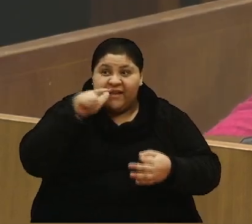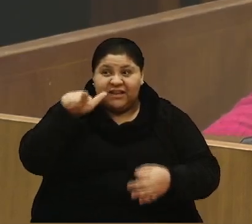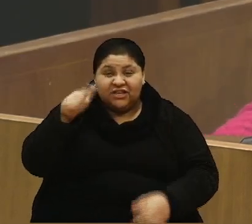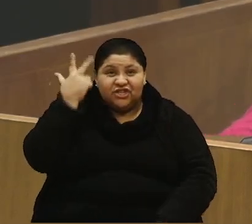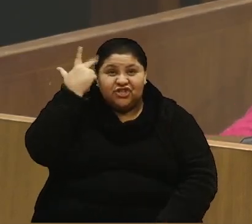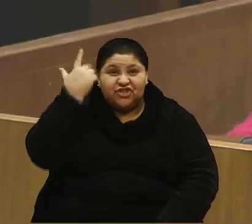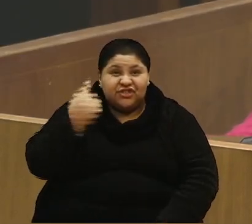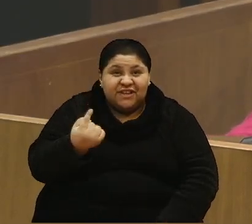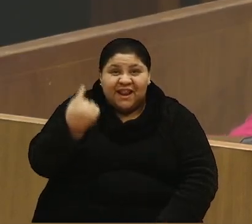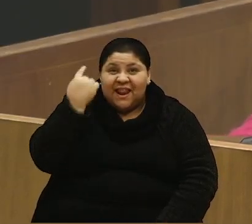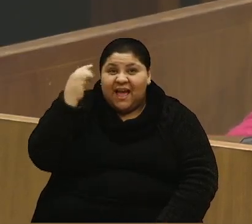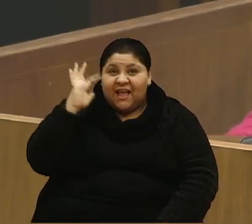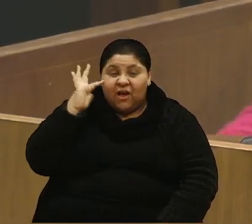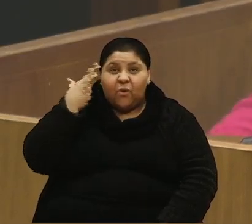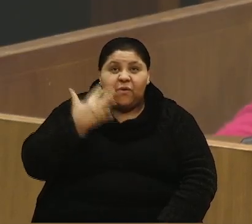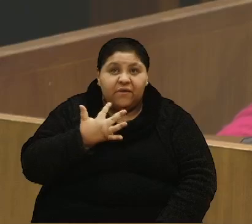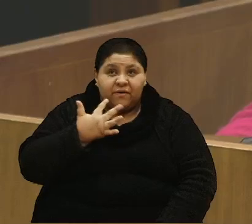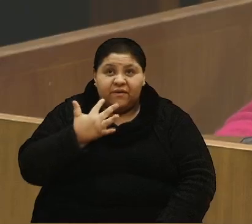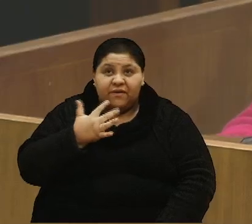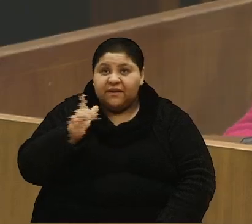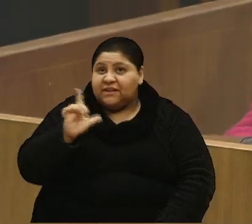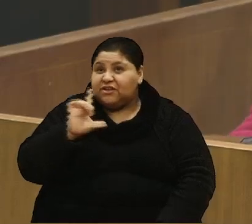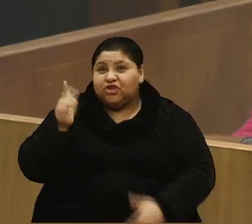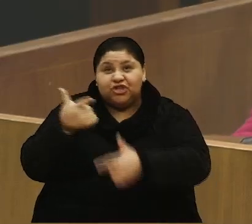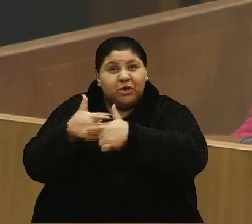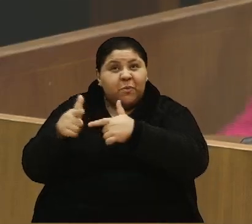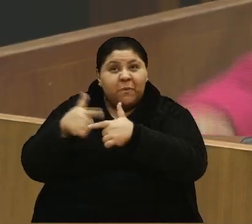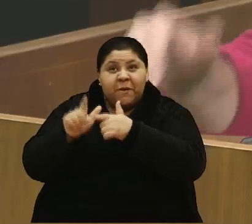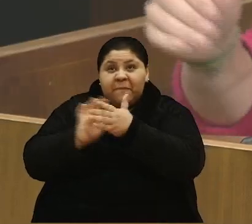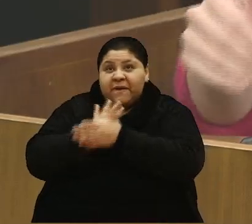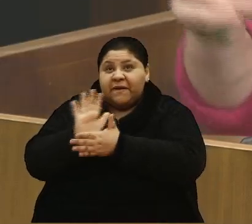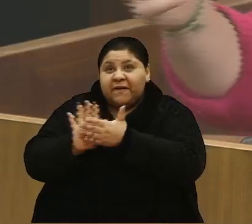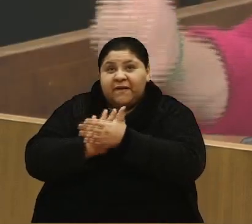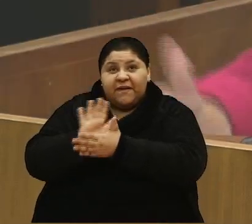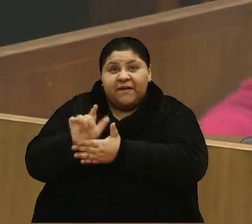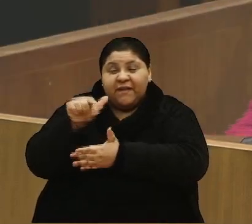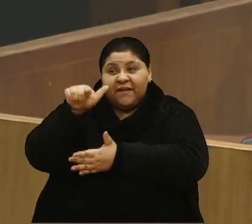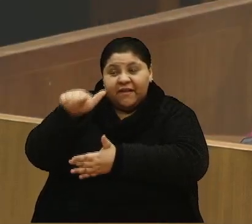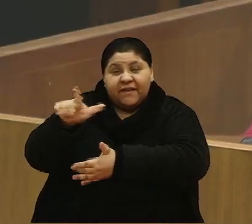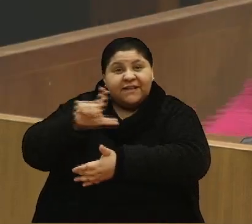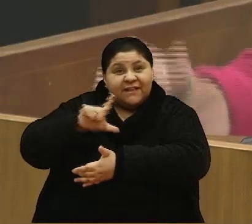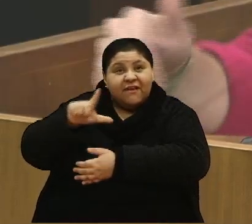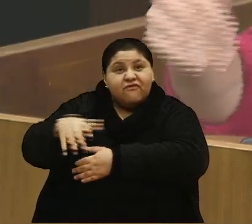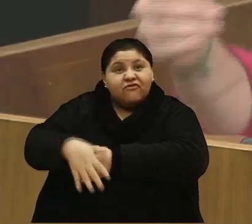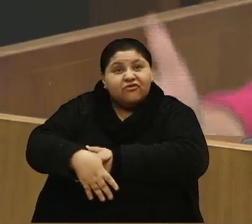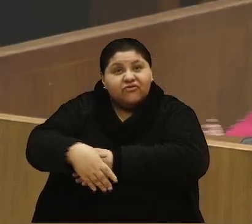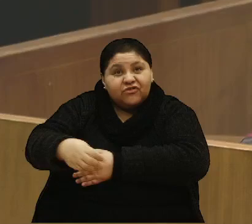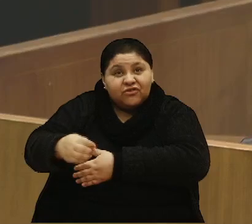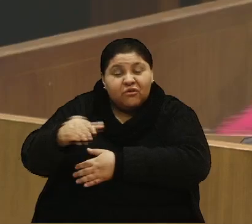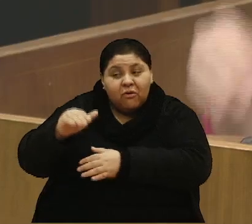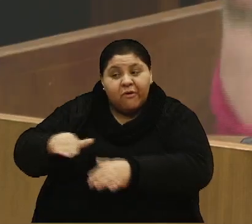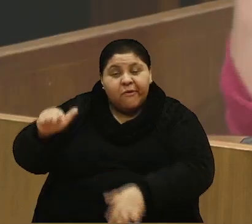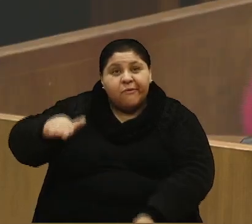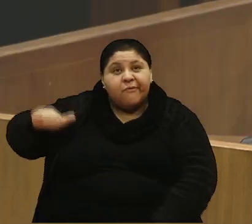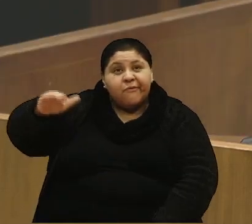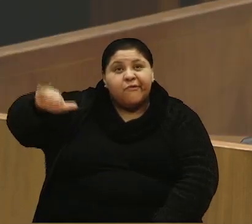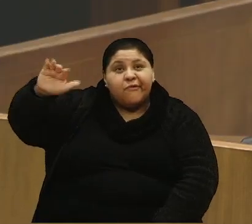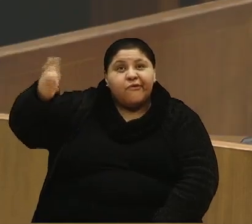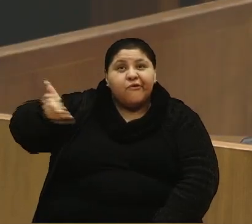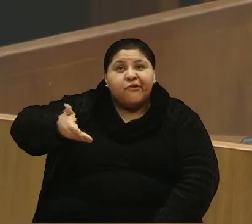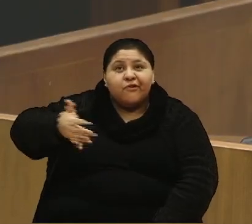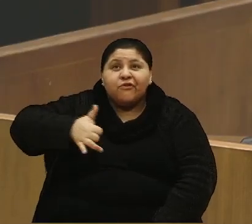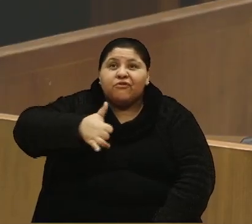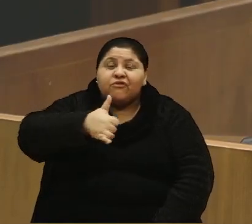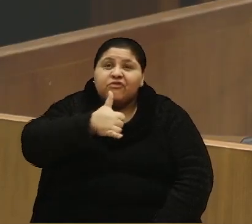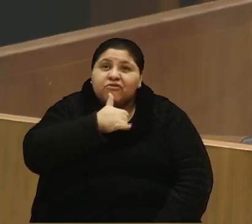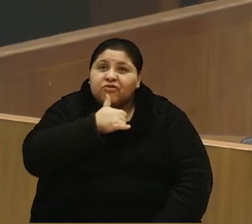na época que aconteceu, que não tinha problema nenhum, aquela senhora teve os filhos cresceram e hoje,